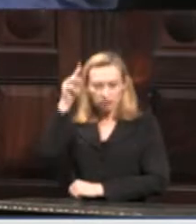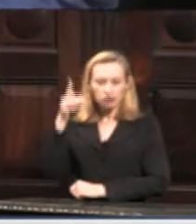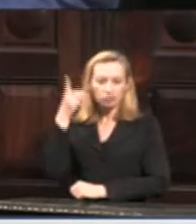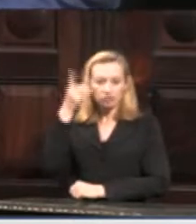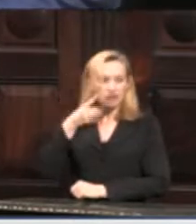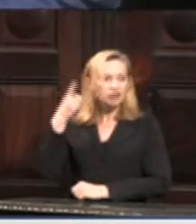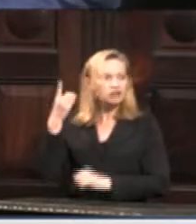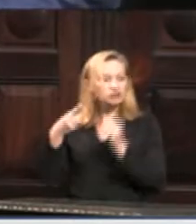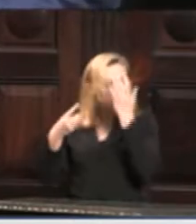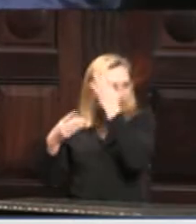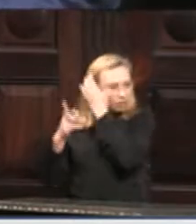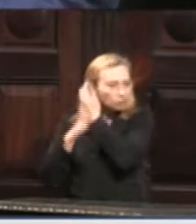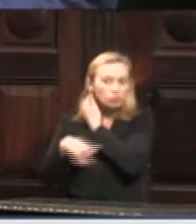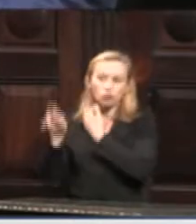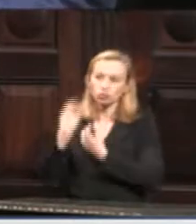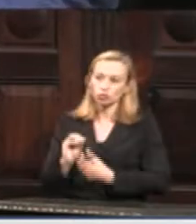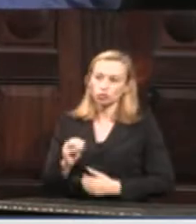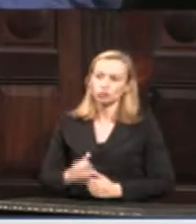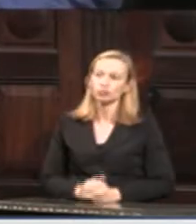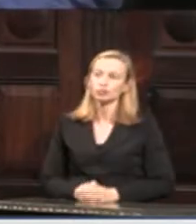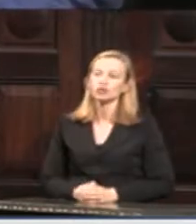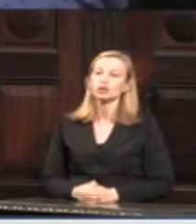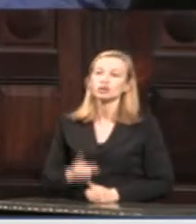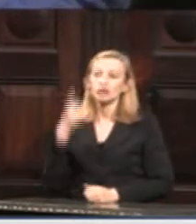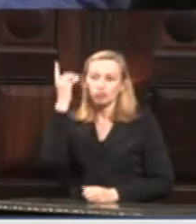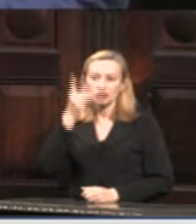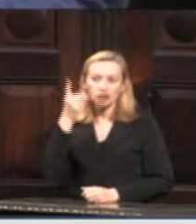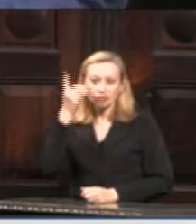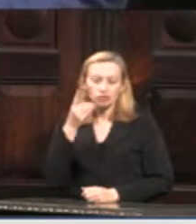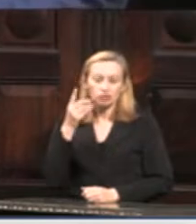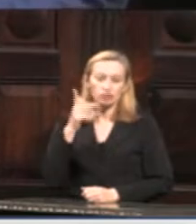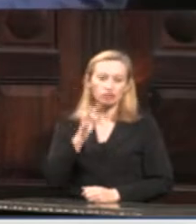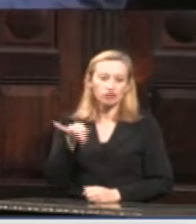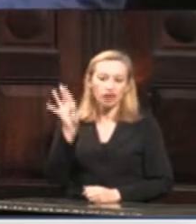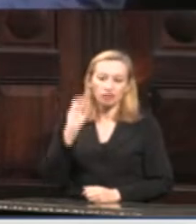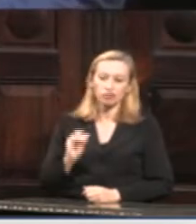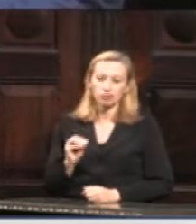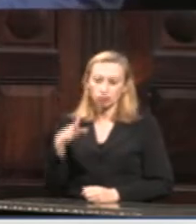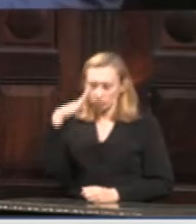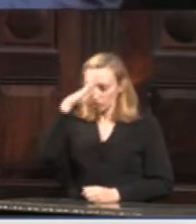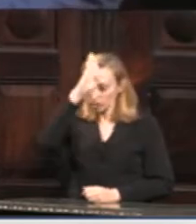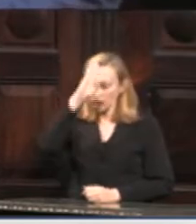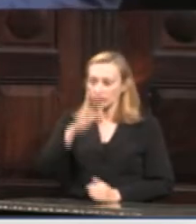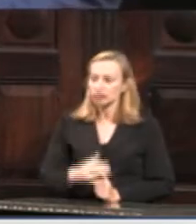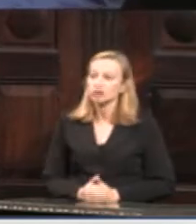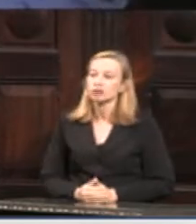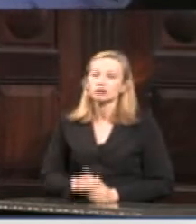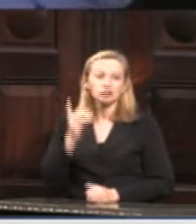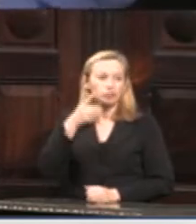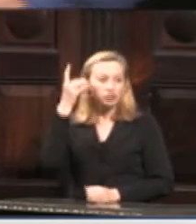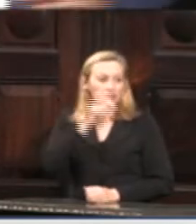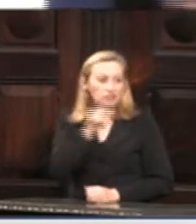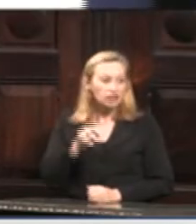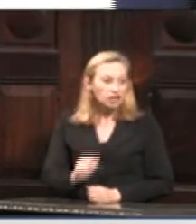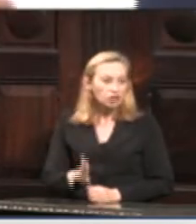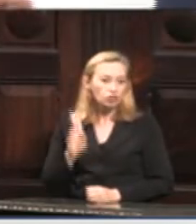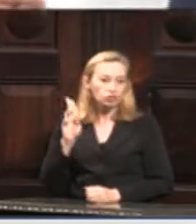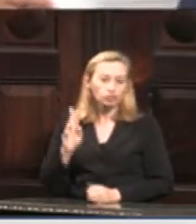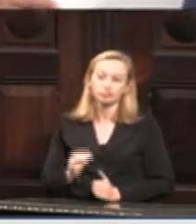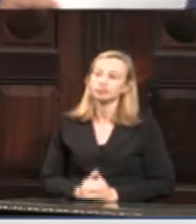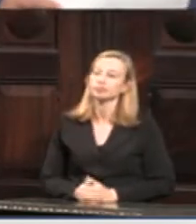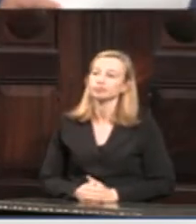Deputado Bruno Dauari. Deputado Flávio Bolsonaro. Deputado Zaqueu